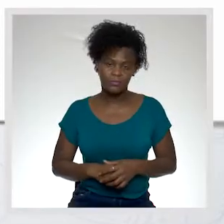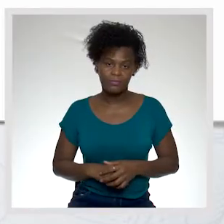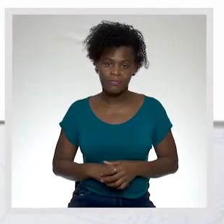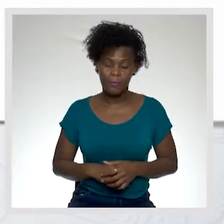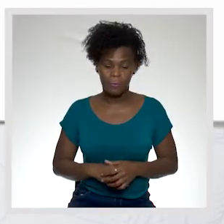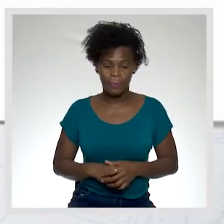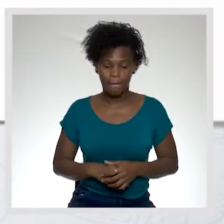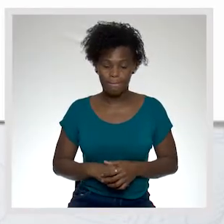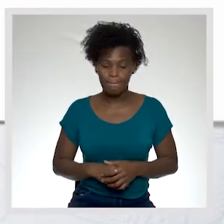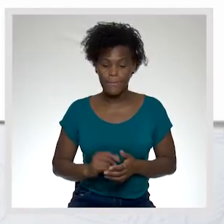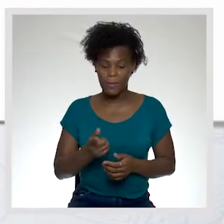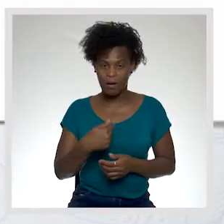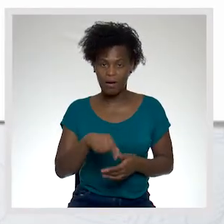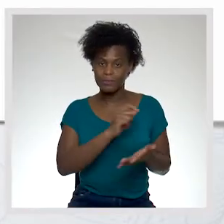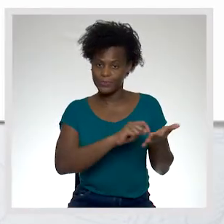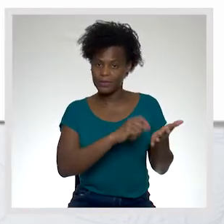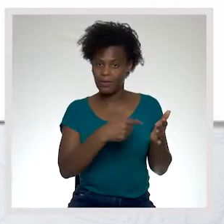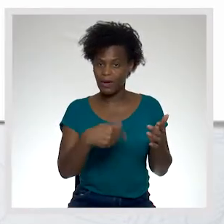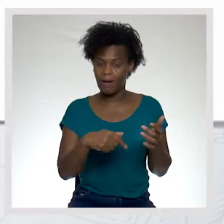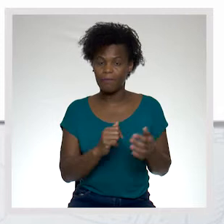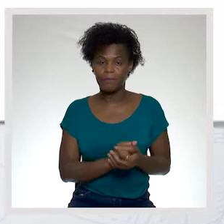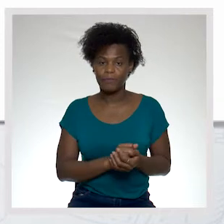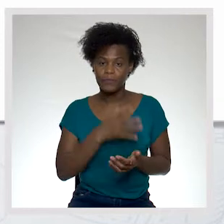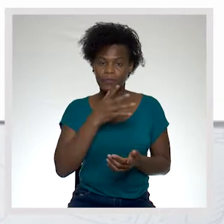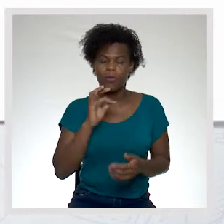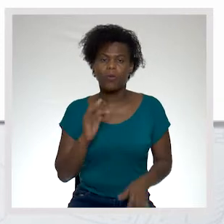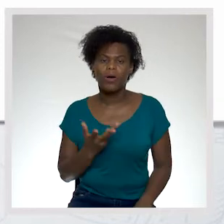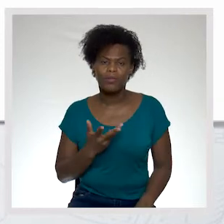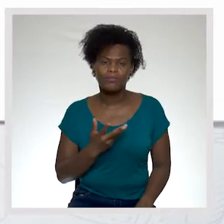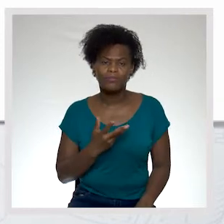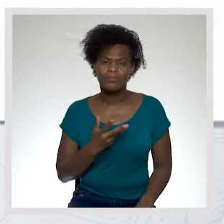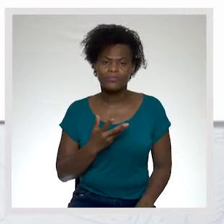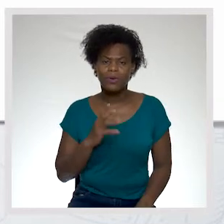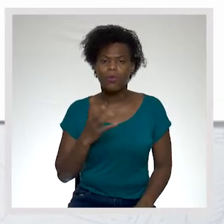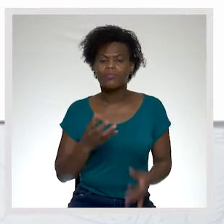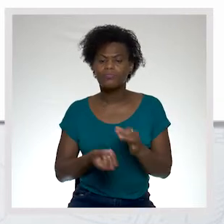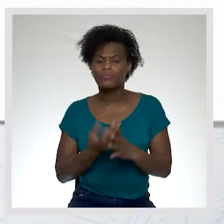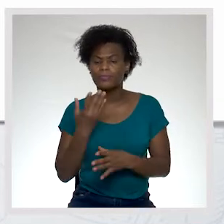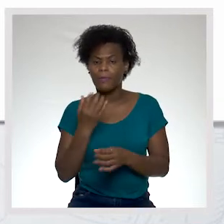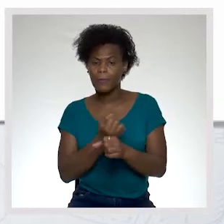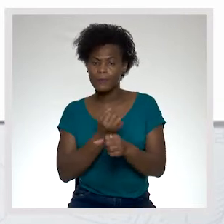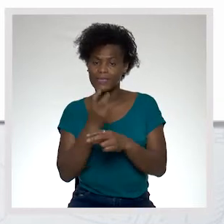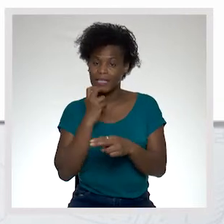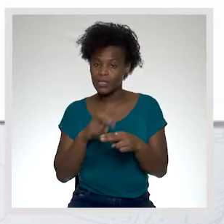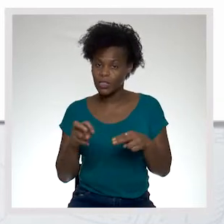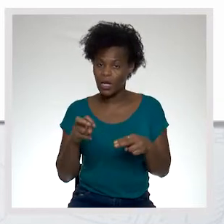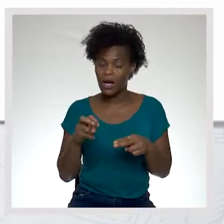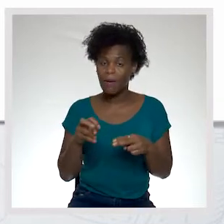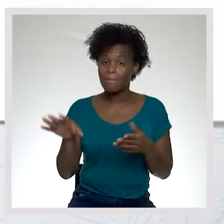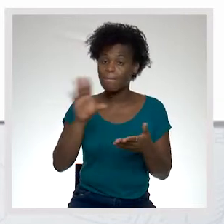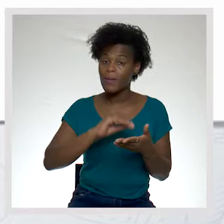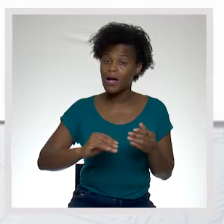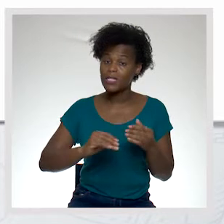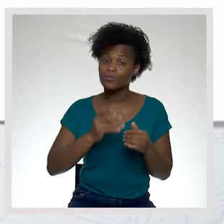Temos o exercício. Qual das seguintes fontes de produção de energia é a